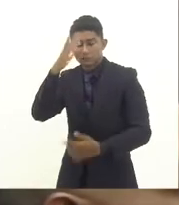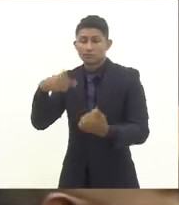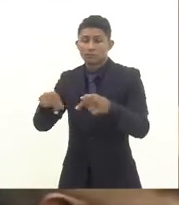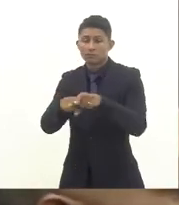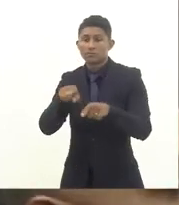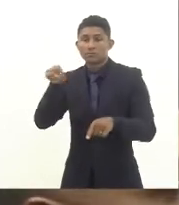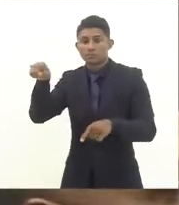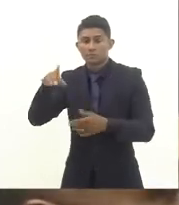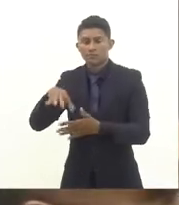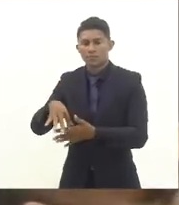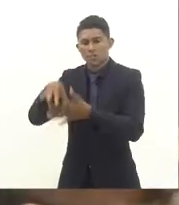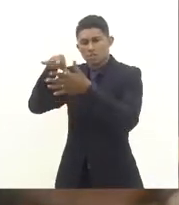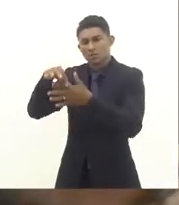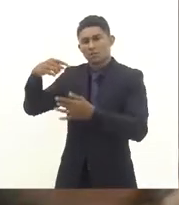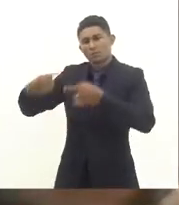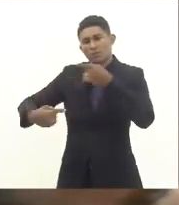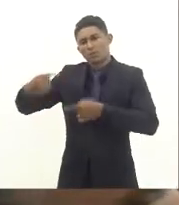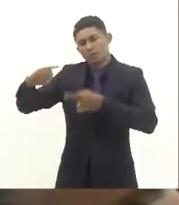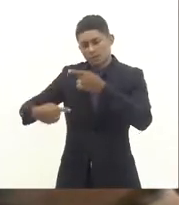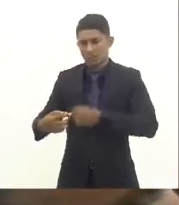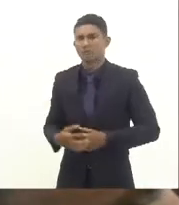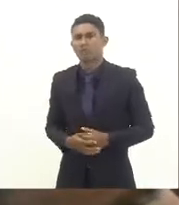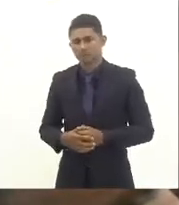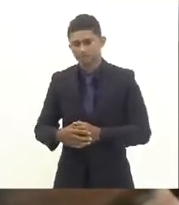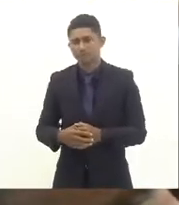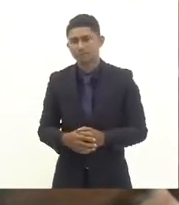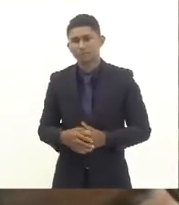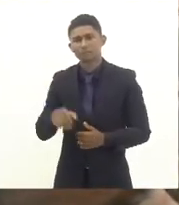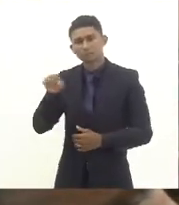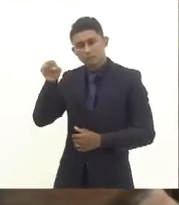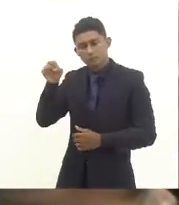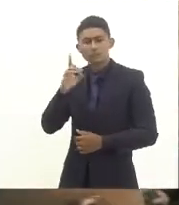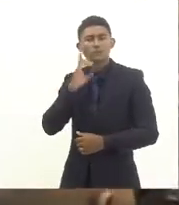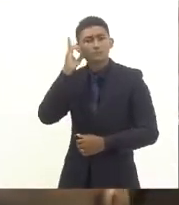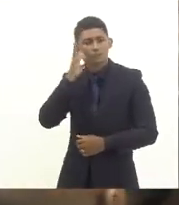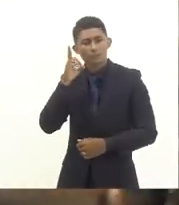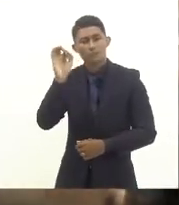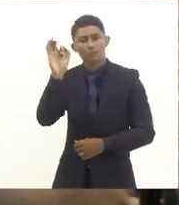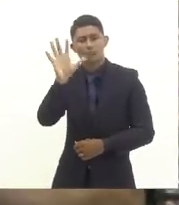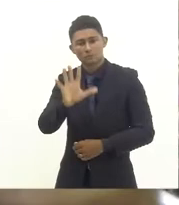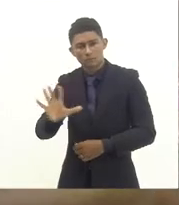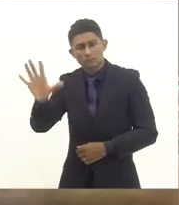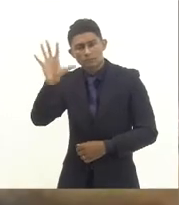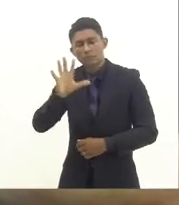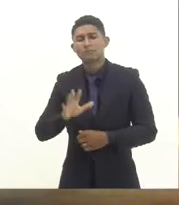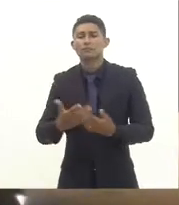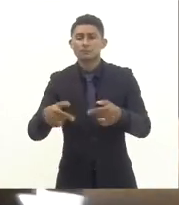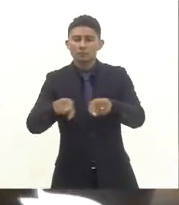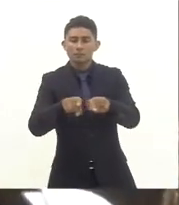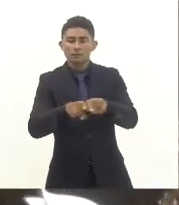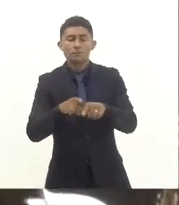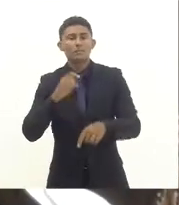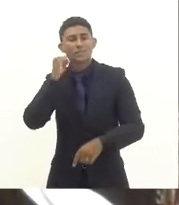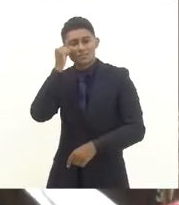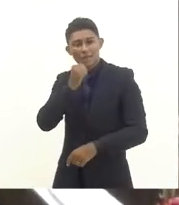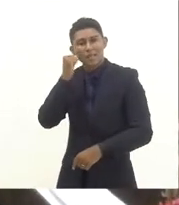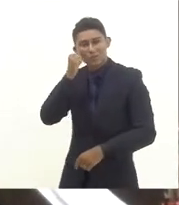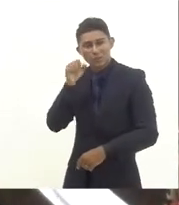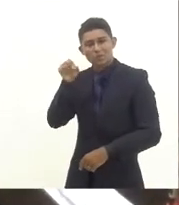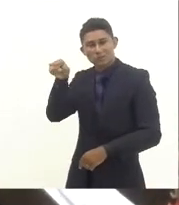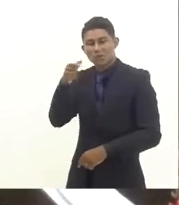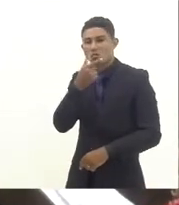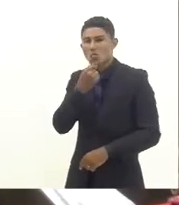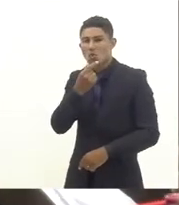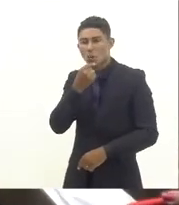política de grande magnitude seja como deputado federal mim que seja como Senador da República que